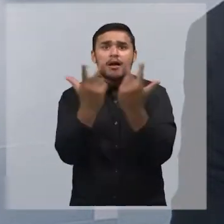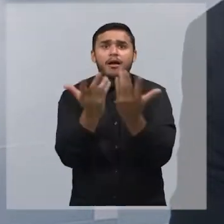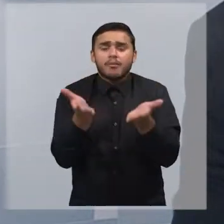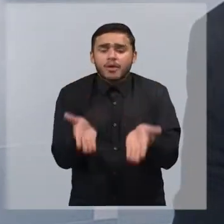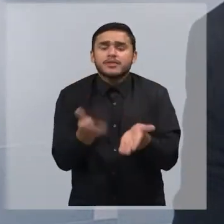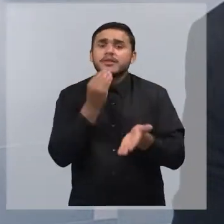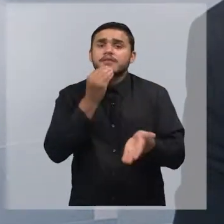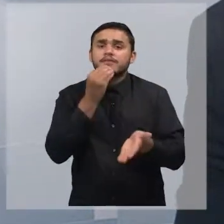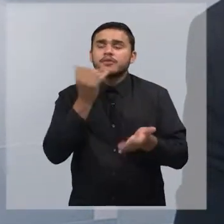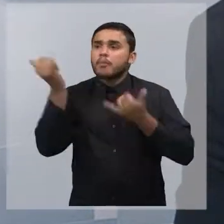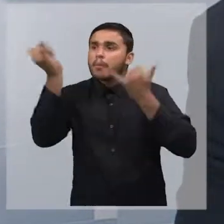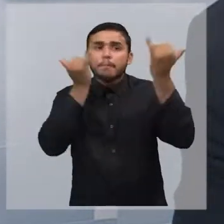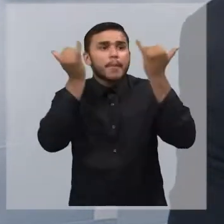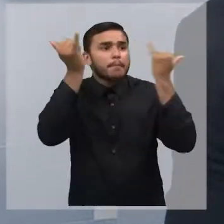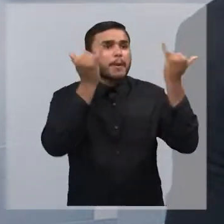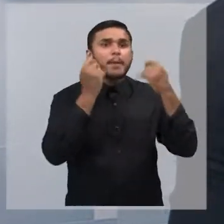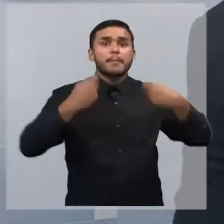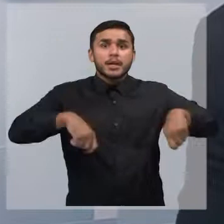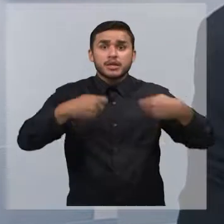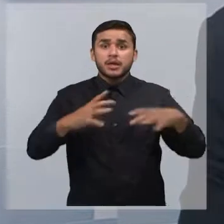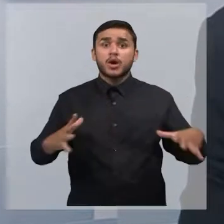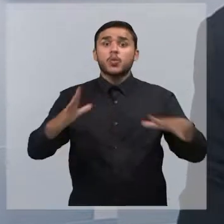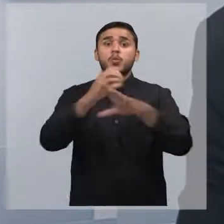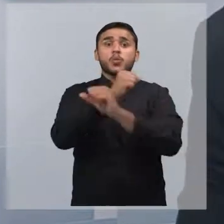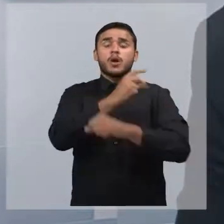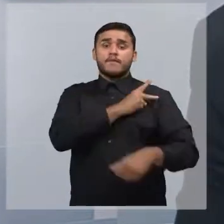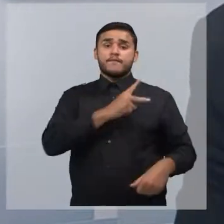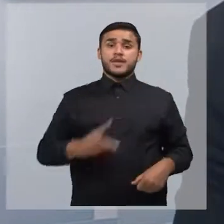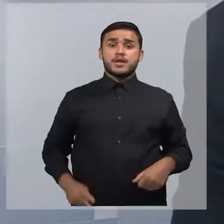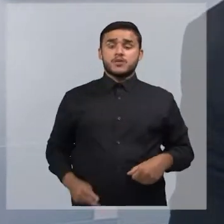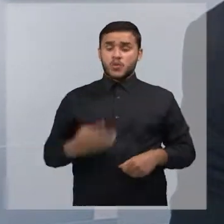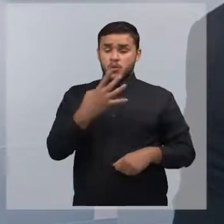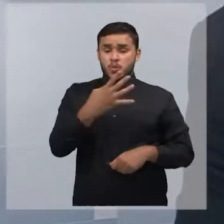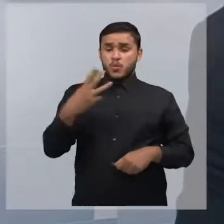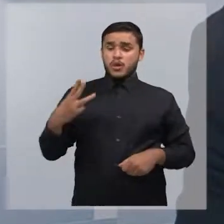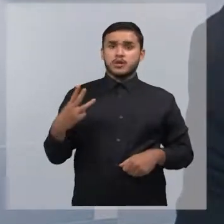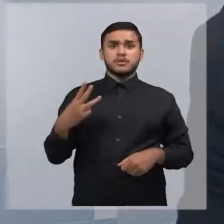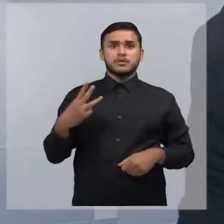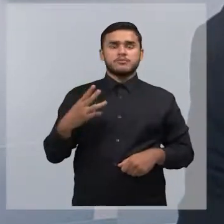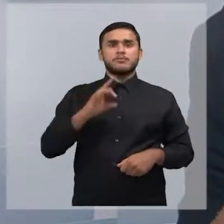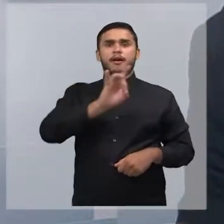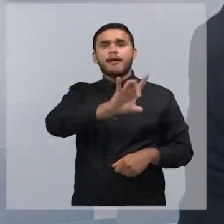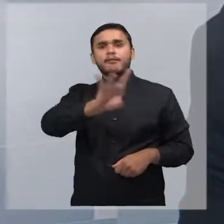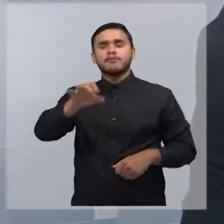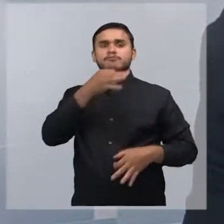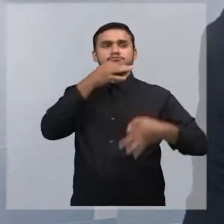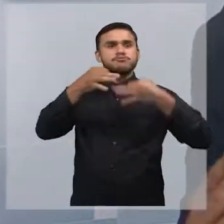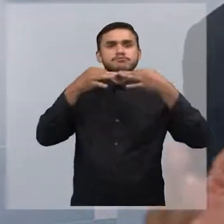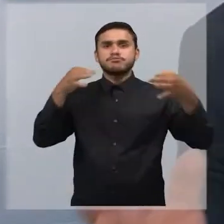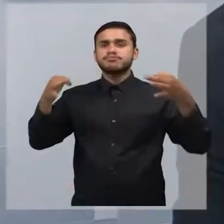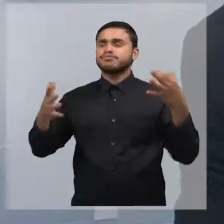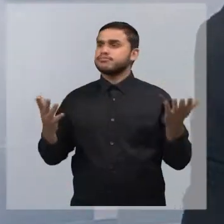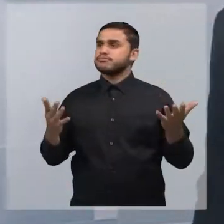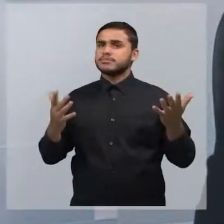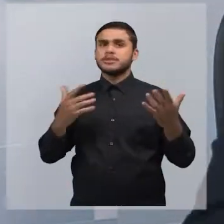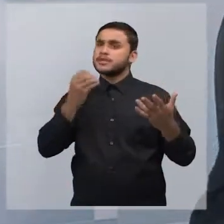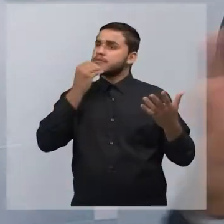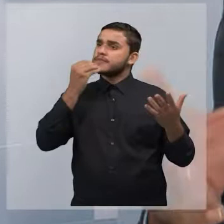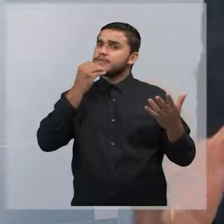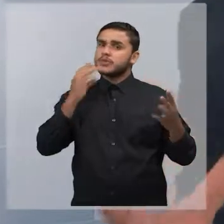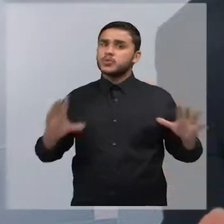é exercido pelo Legislativo, que é composto por 43 vereadores. São 43 cabeças,